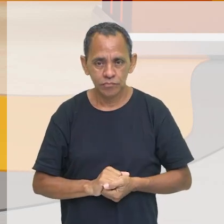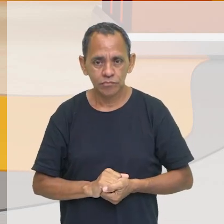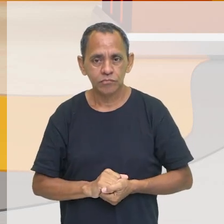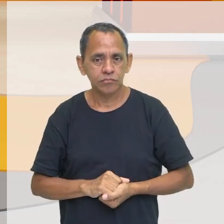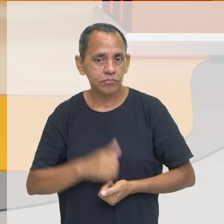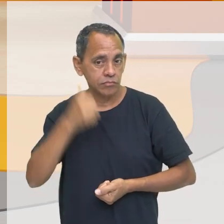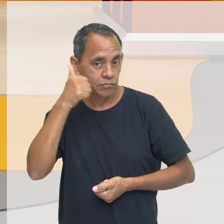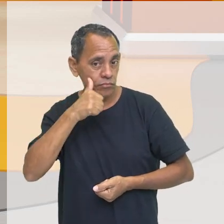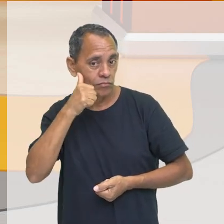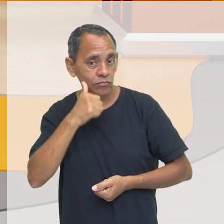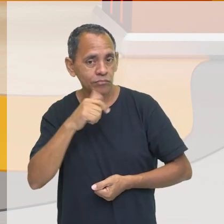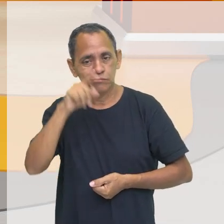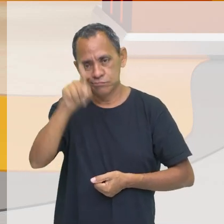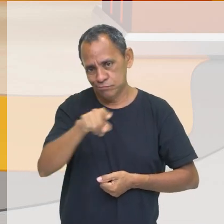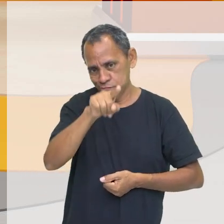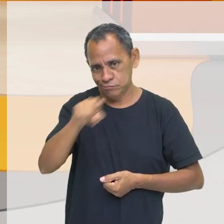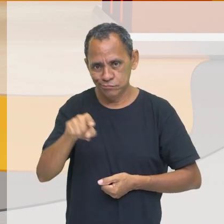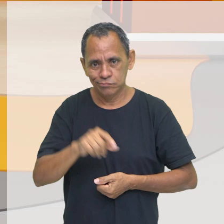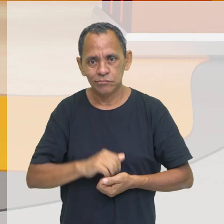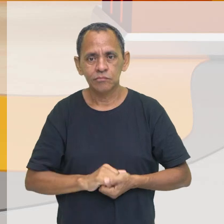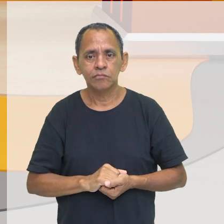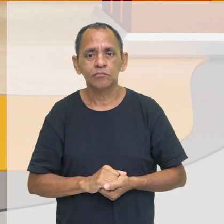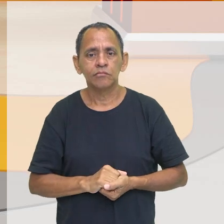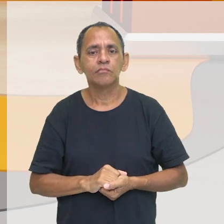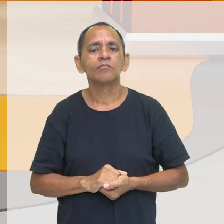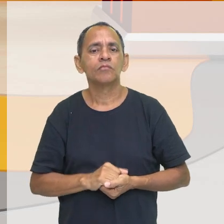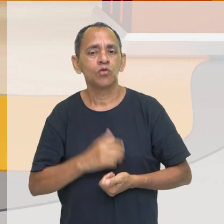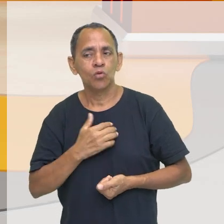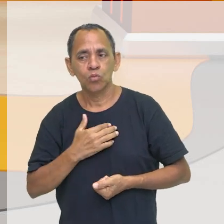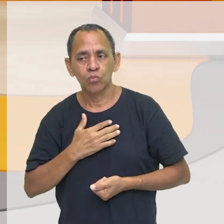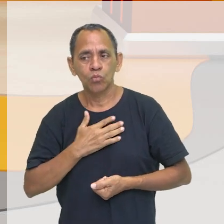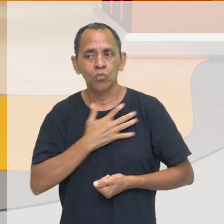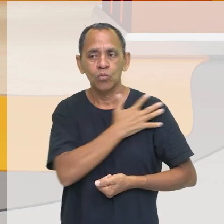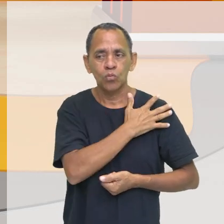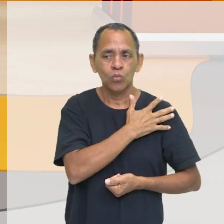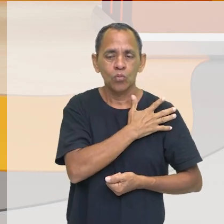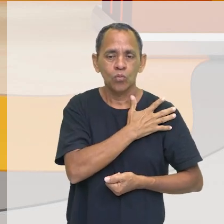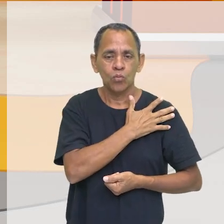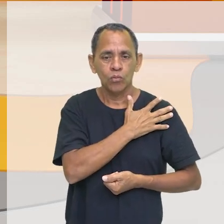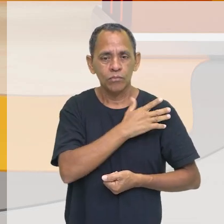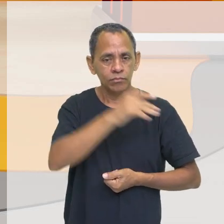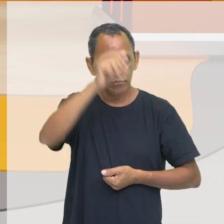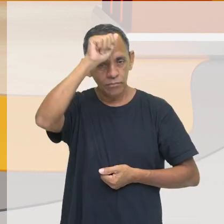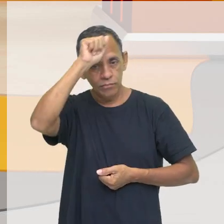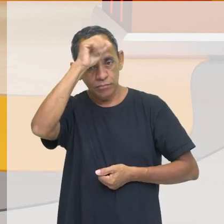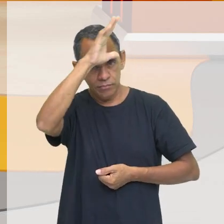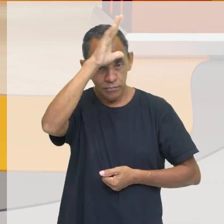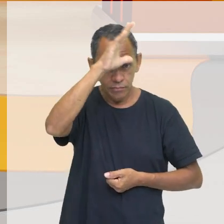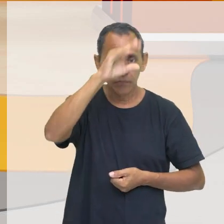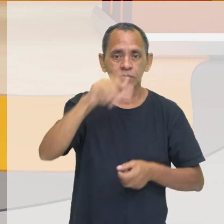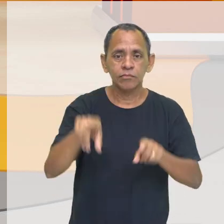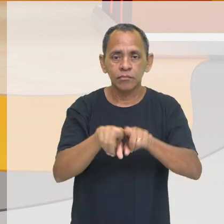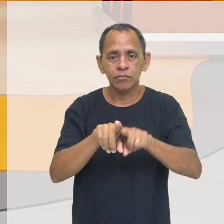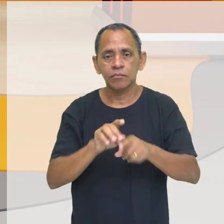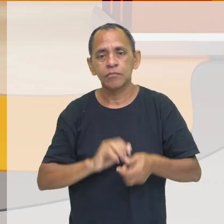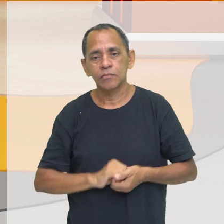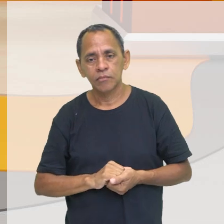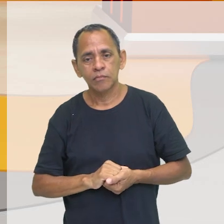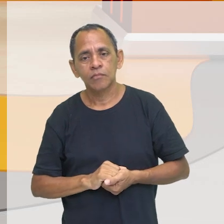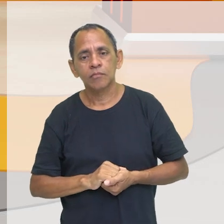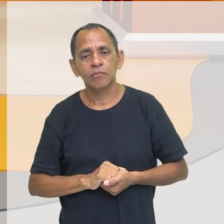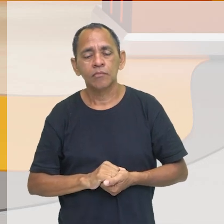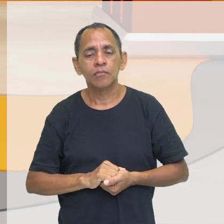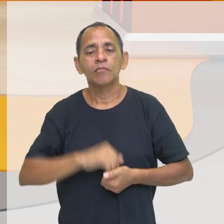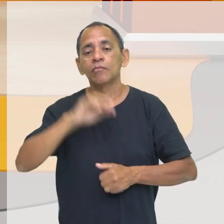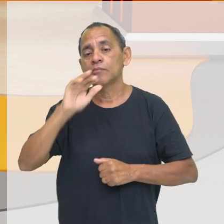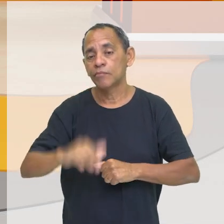eleitoral? As mulheres não podiam votar, os analfabetos também não podiam votar, mendigos e